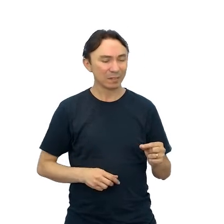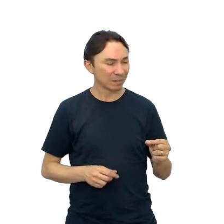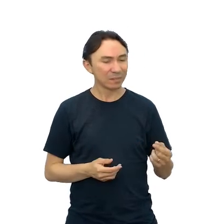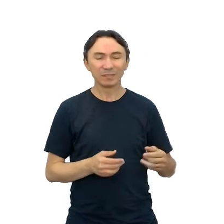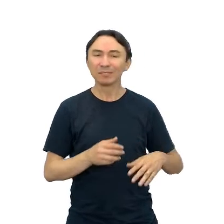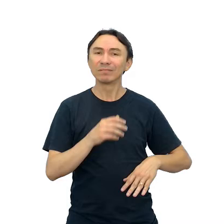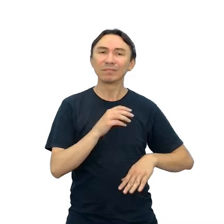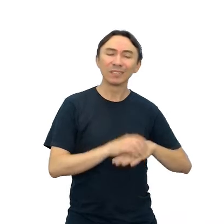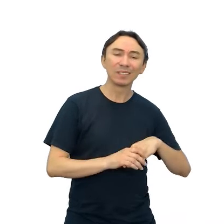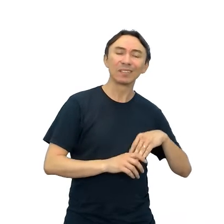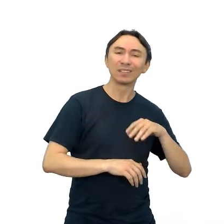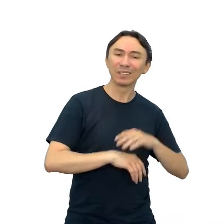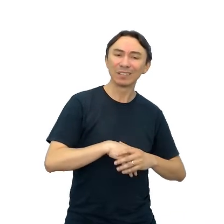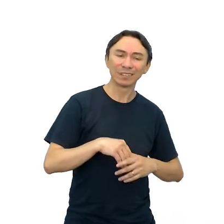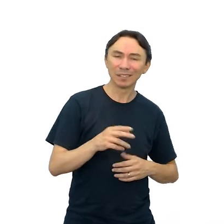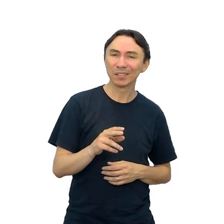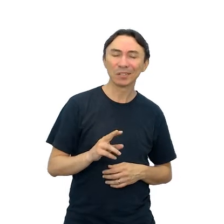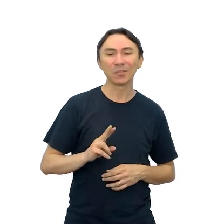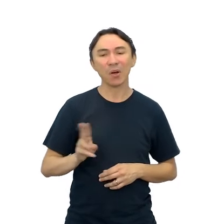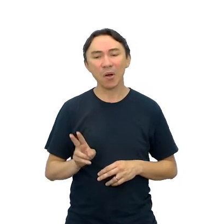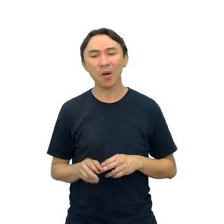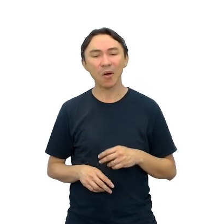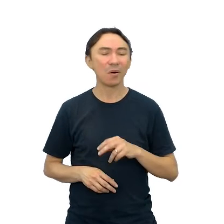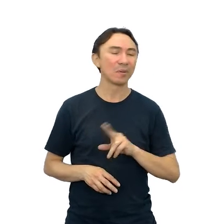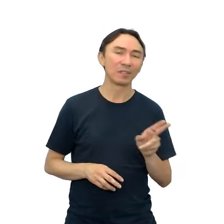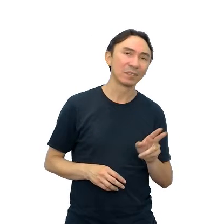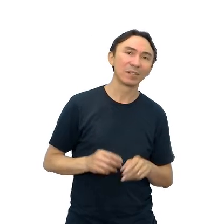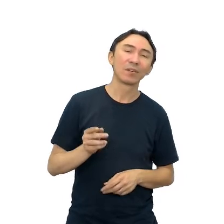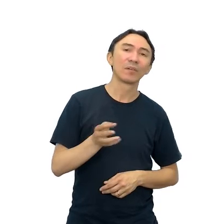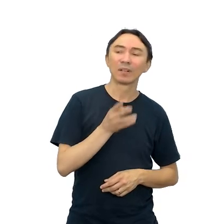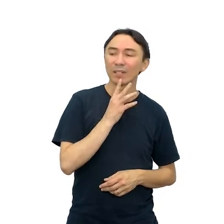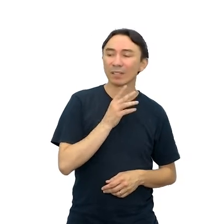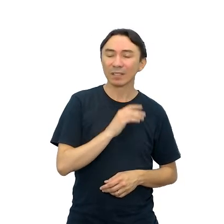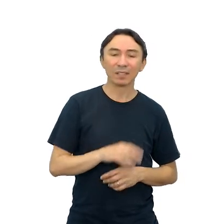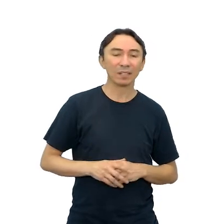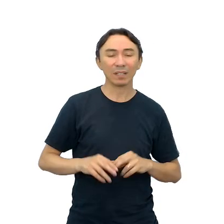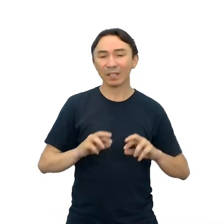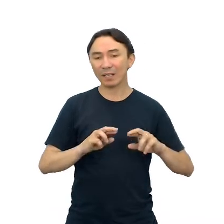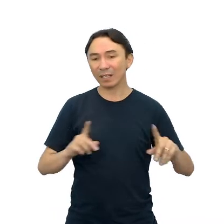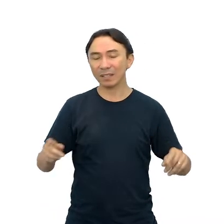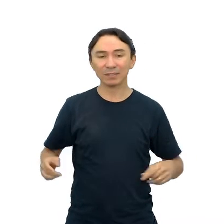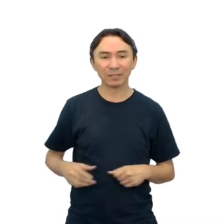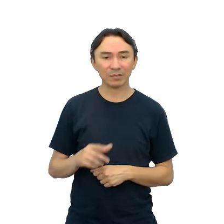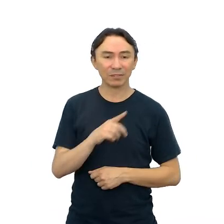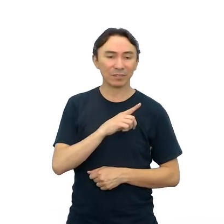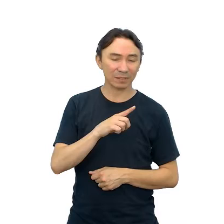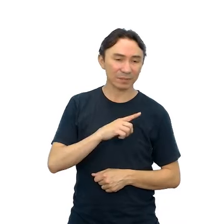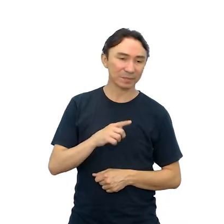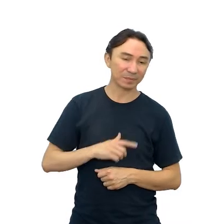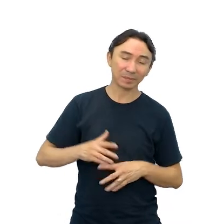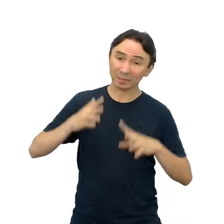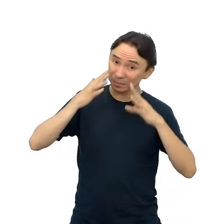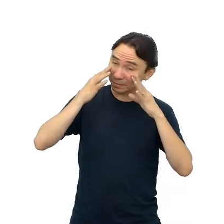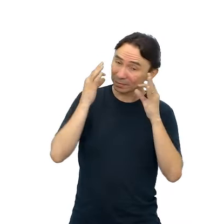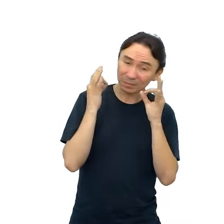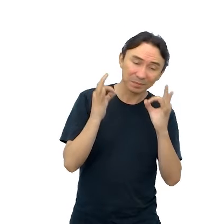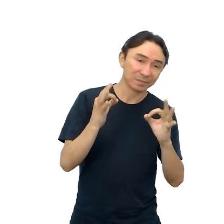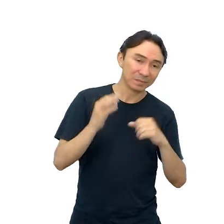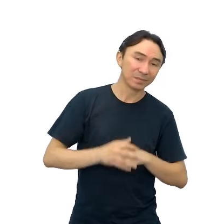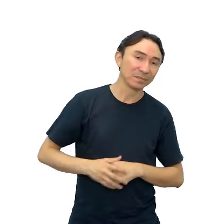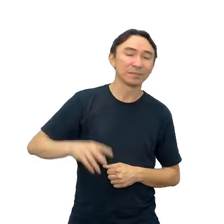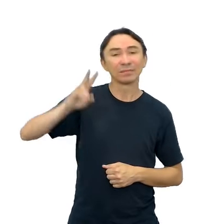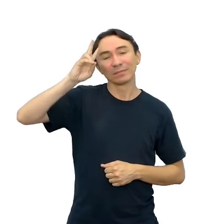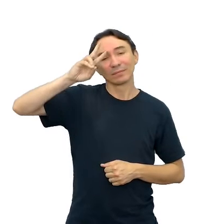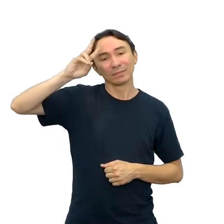vocês conheçam como a parte de atenção, a parte de percepção, de memória de trabalho, né,